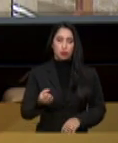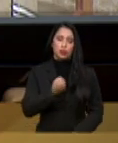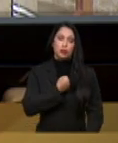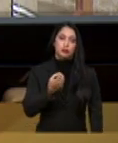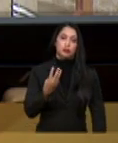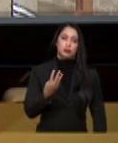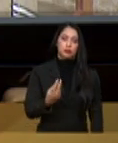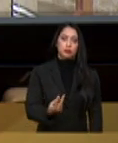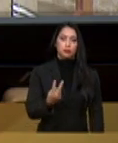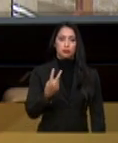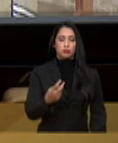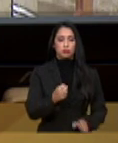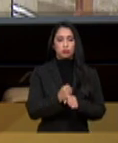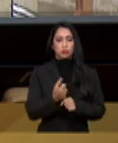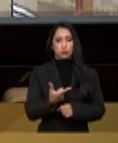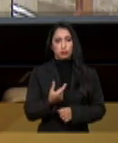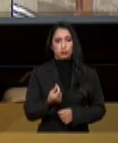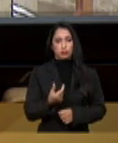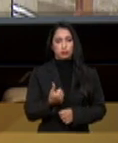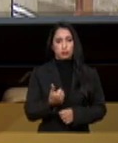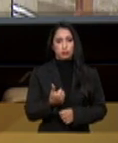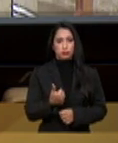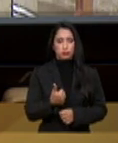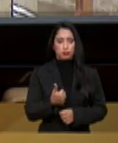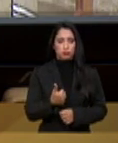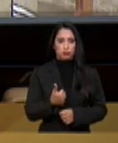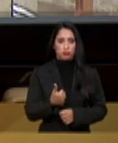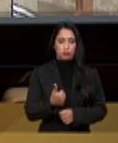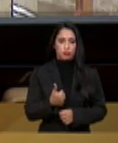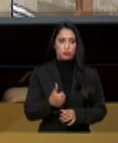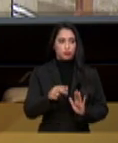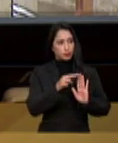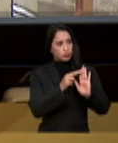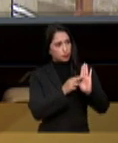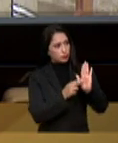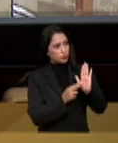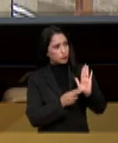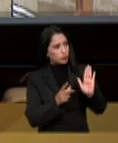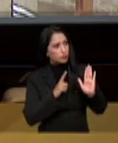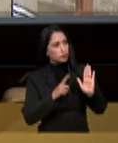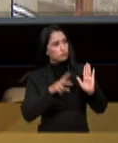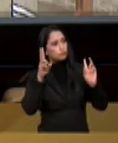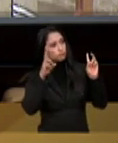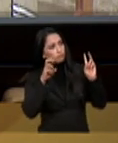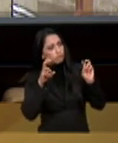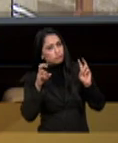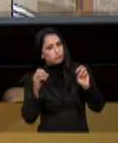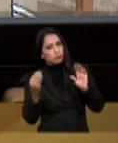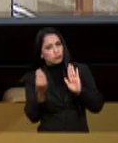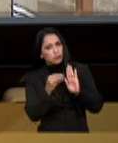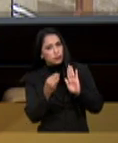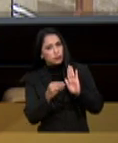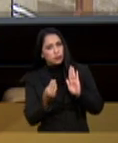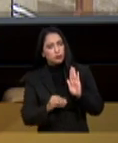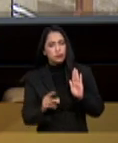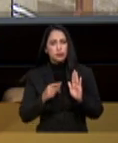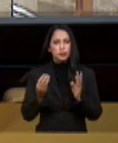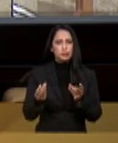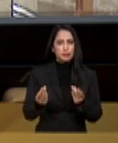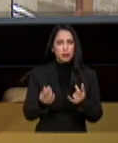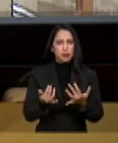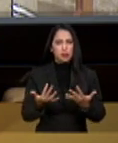2001, entendeu de subtrair do seu âmbito de normação certas matérias, tidas como mais